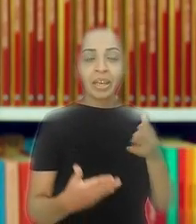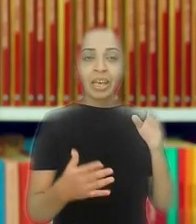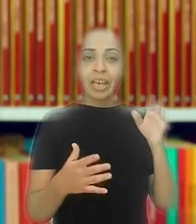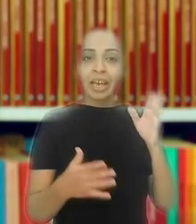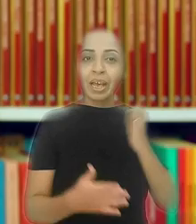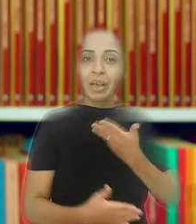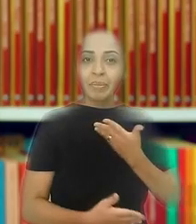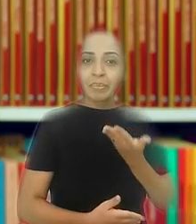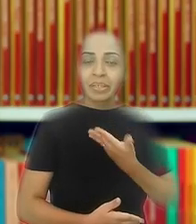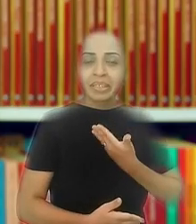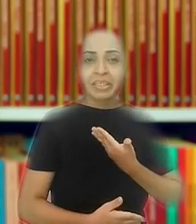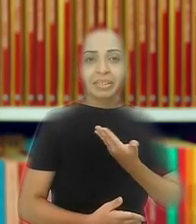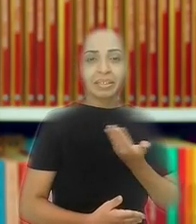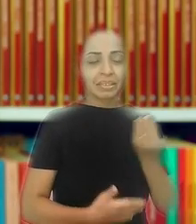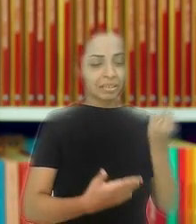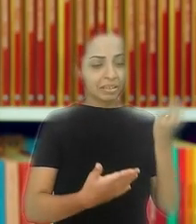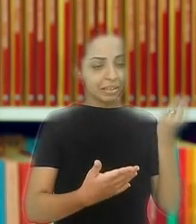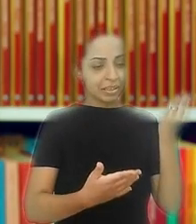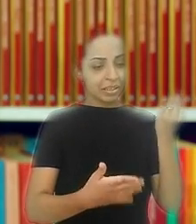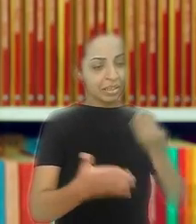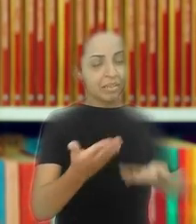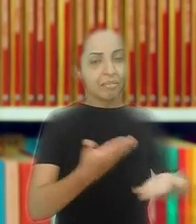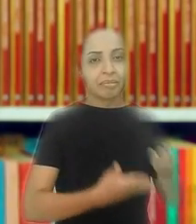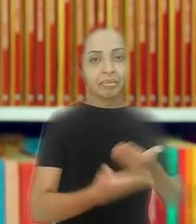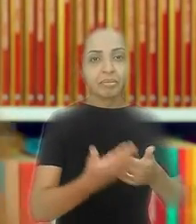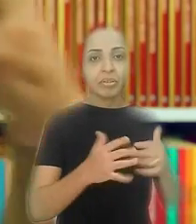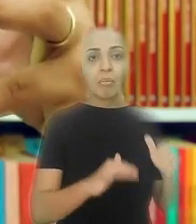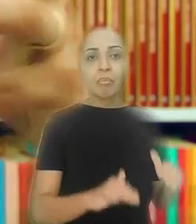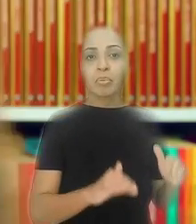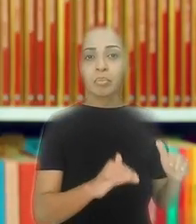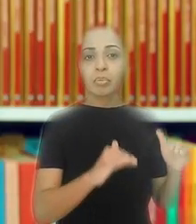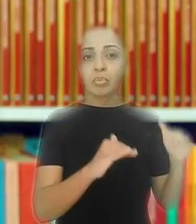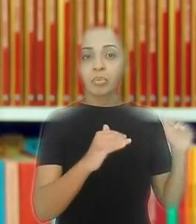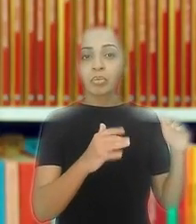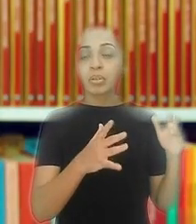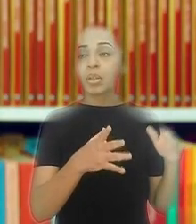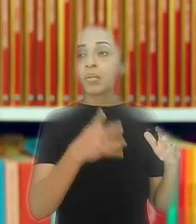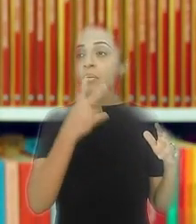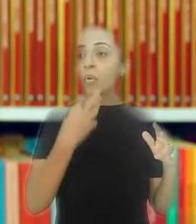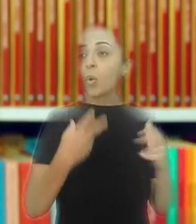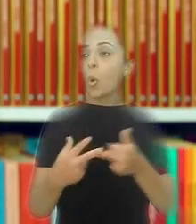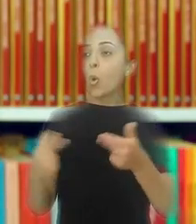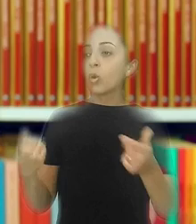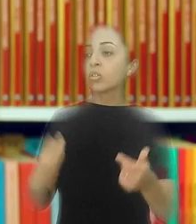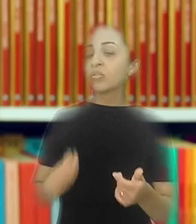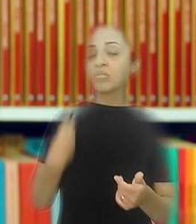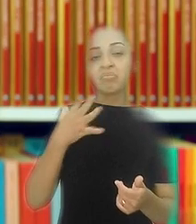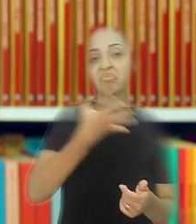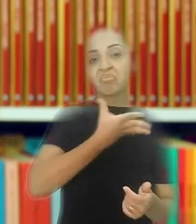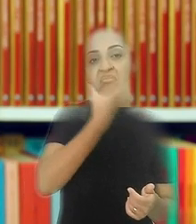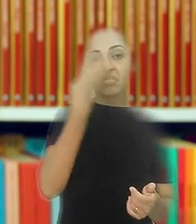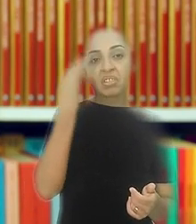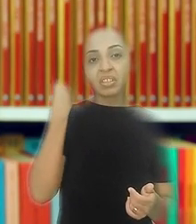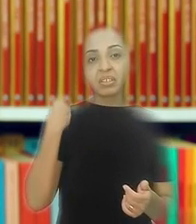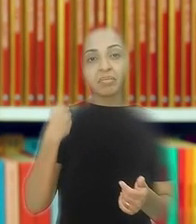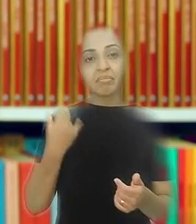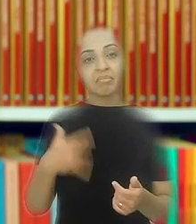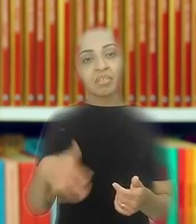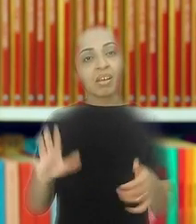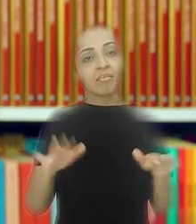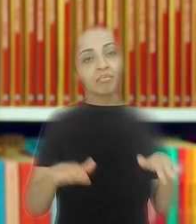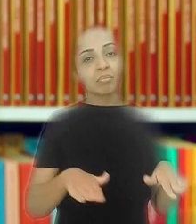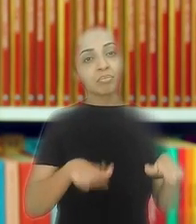percurso da vida vão fazendo essas amizades as coisas simples da vida sendo esquecidas por essa por esse garoto